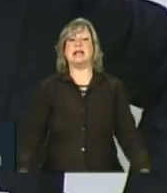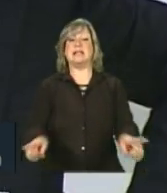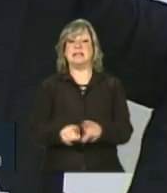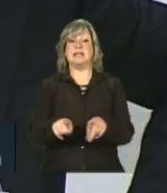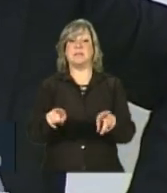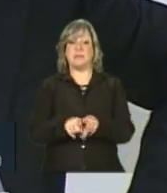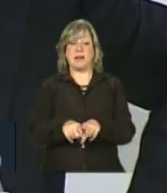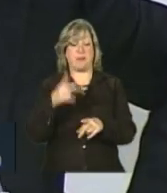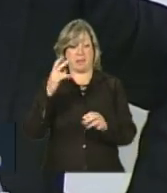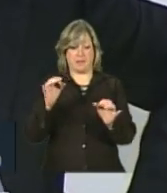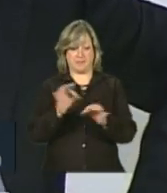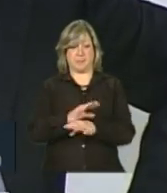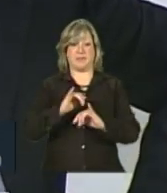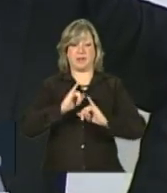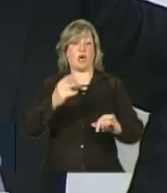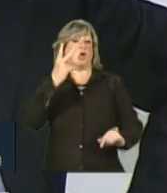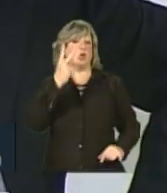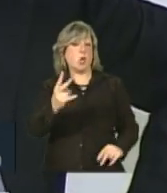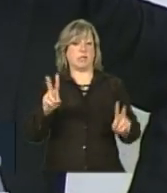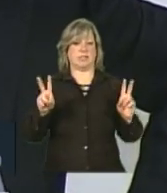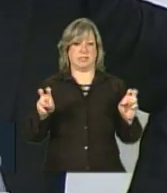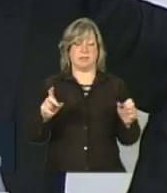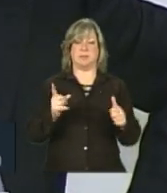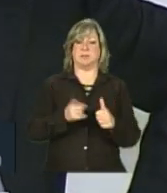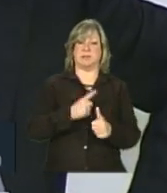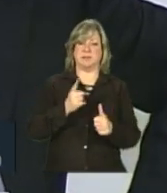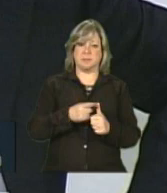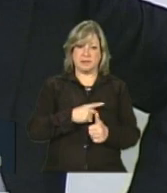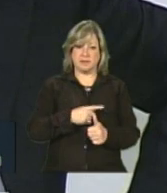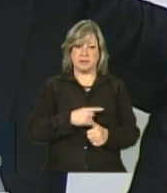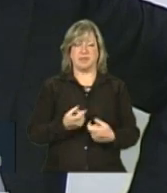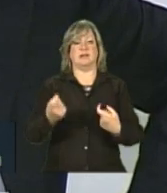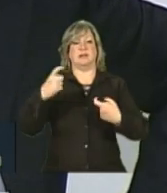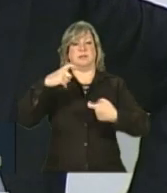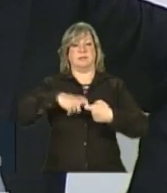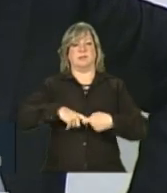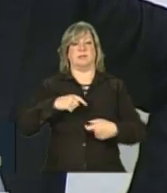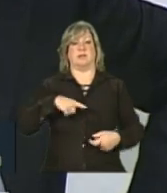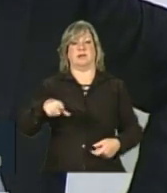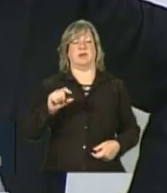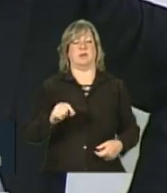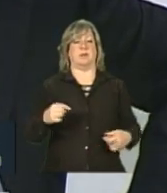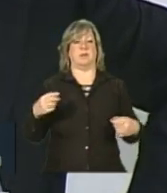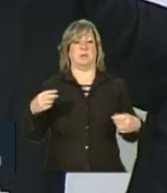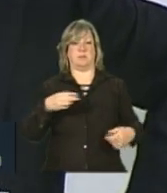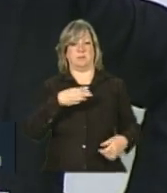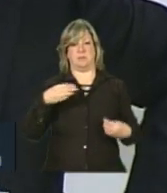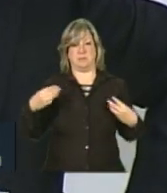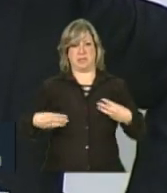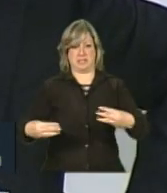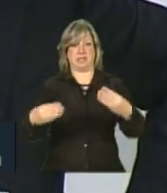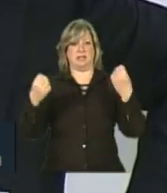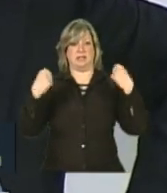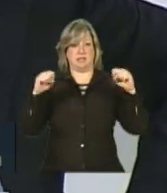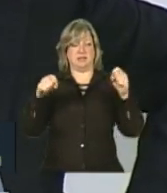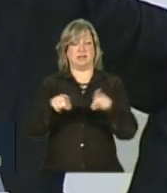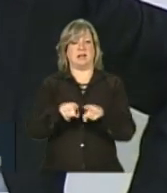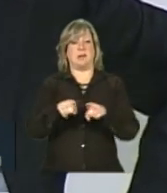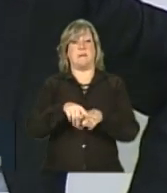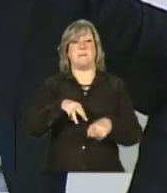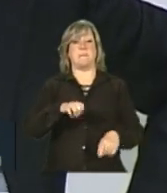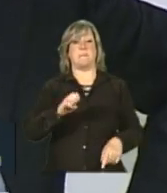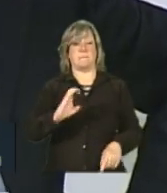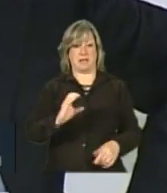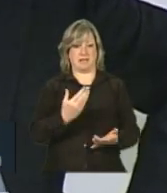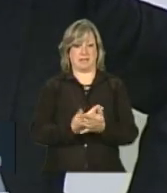para concluir, de dois assuntos. Primeiro, uma parceria do Ministério do Esporte com o Ministério da Educação. Nós estamos